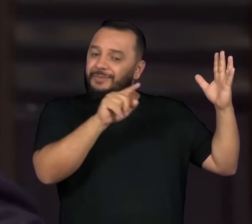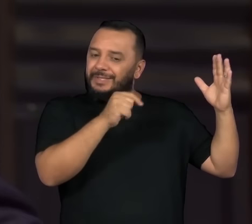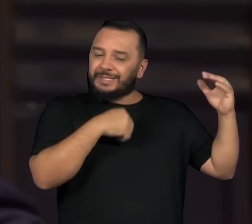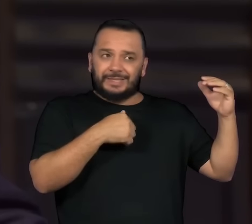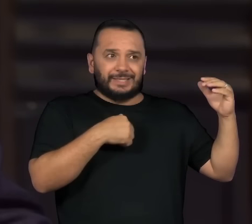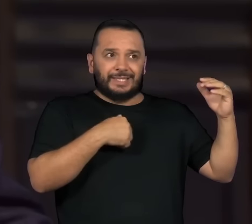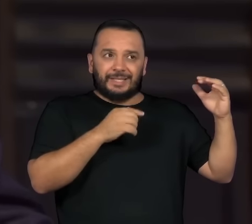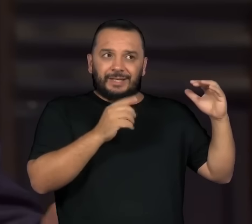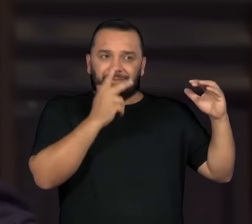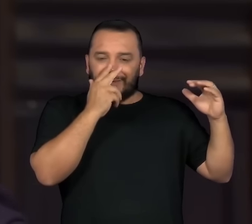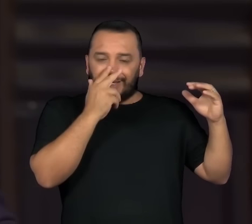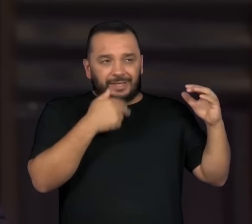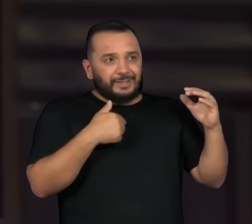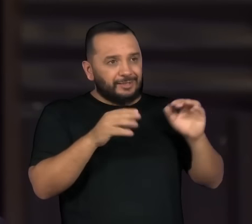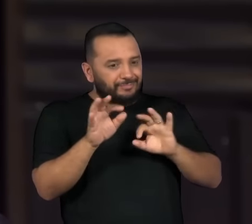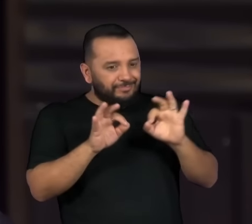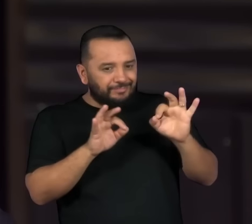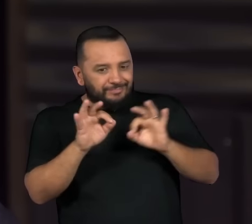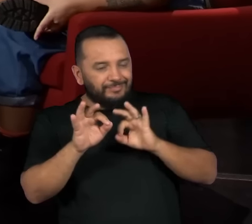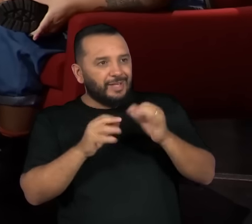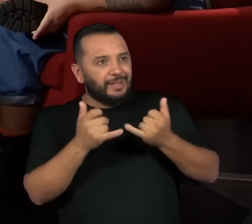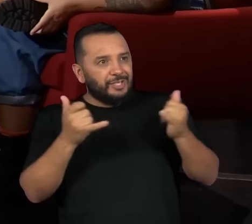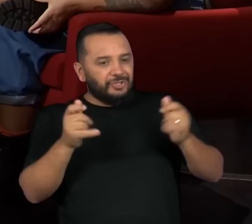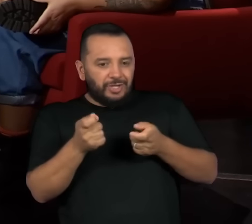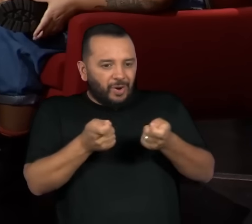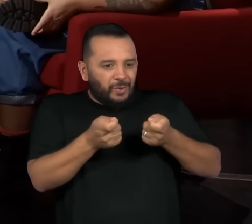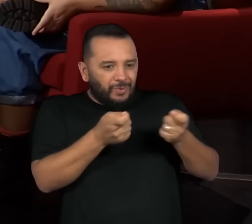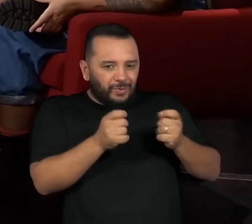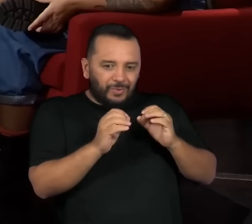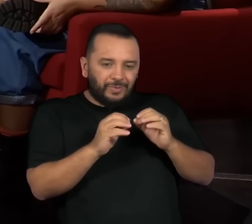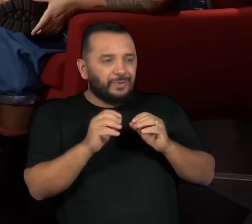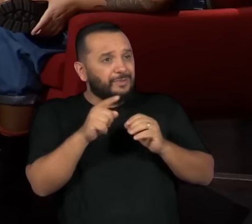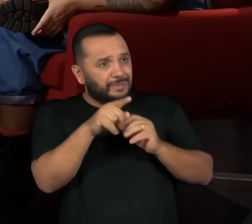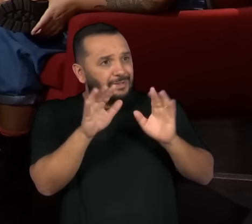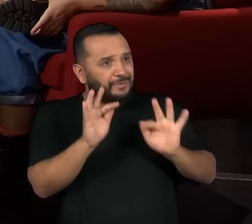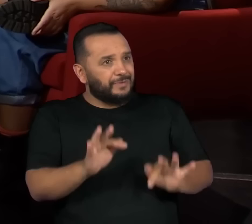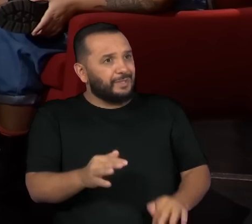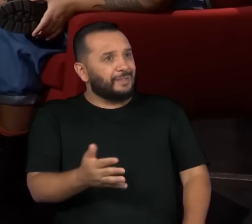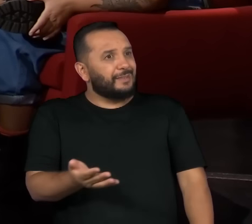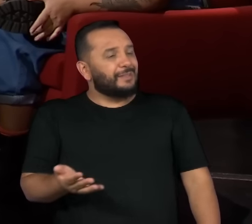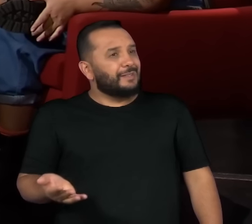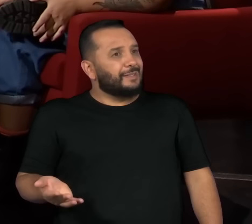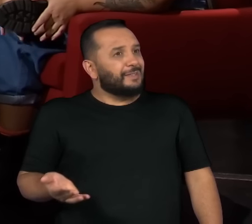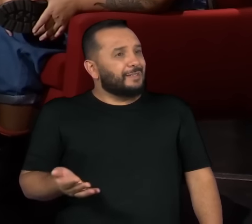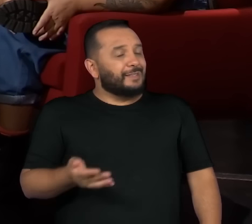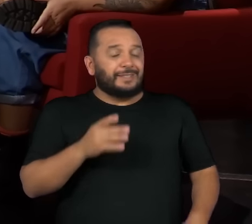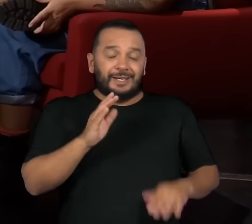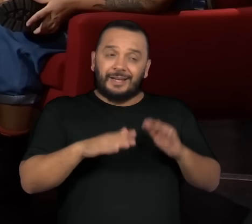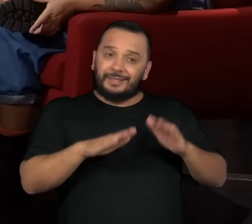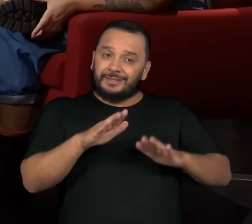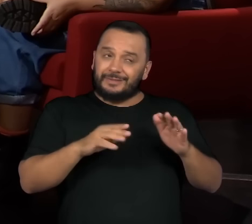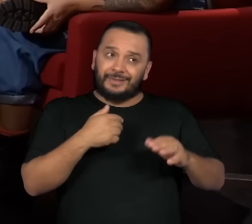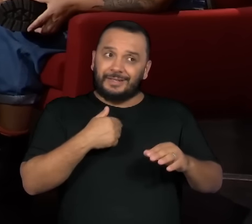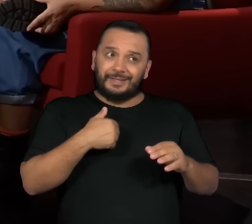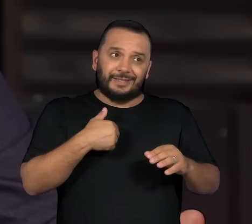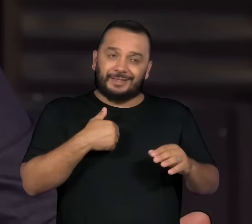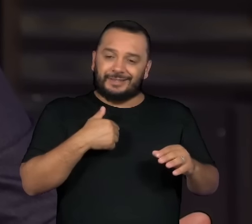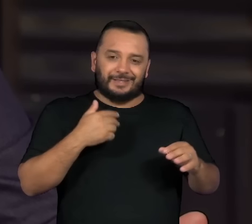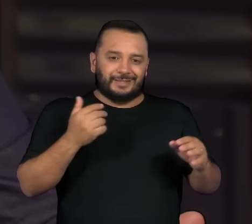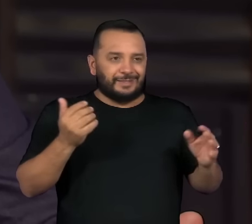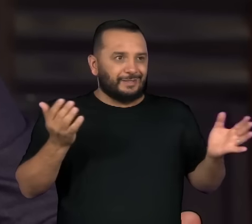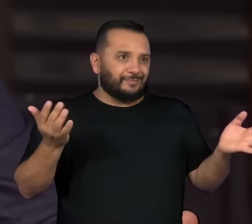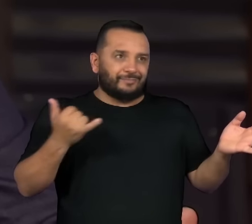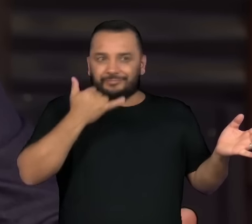colocou ela num lugar legal e está feliz com ela. Sim. Mesmo que de vez em quando dá uma capotada no guarda-reio ali, que é